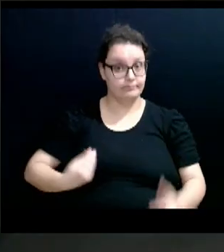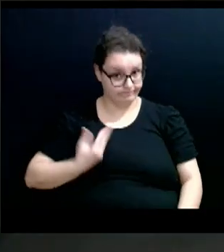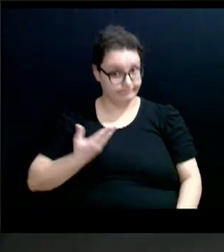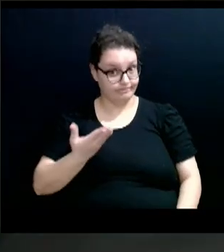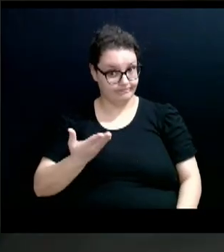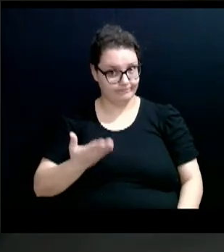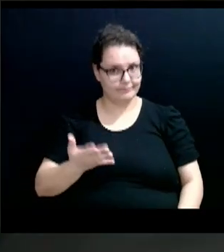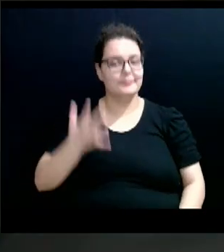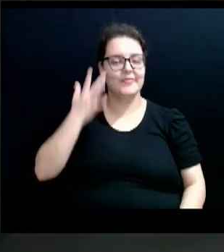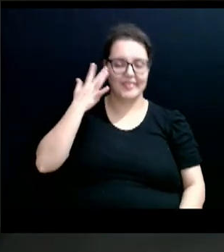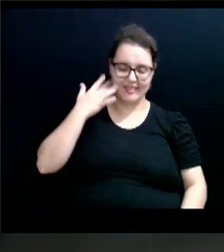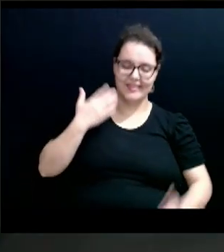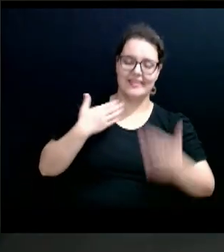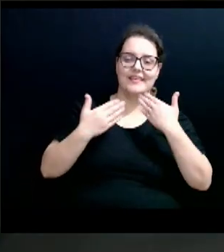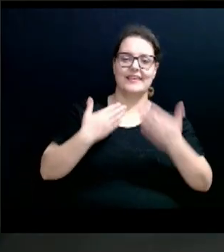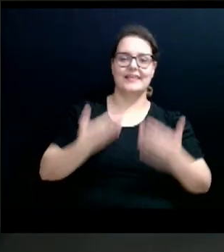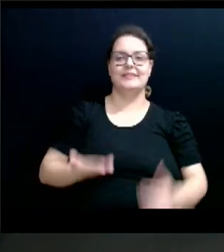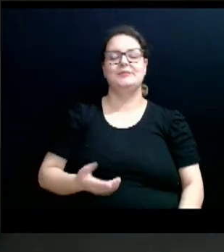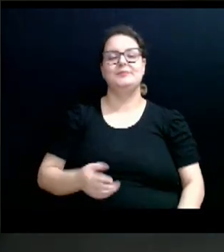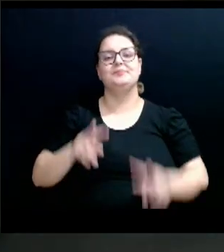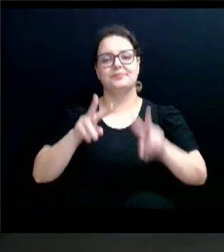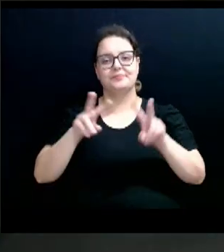gente conversa sobre essa